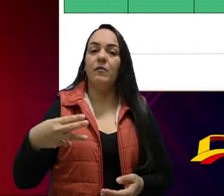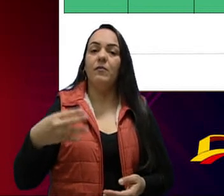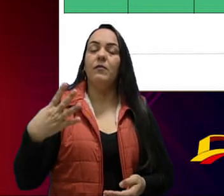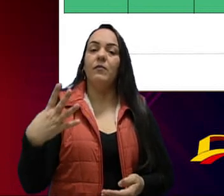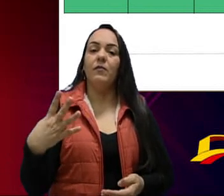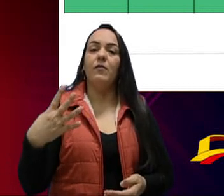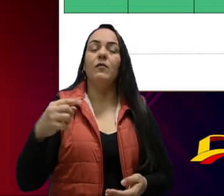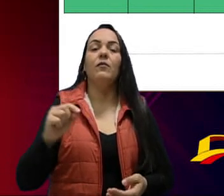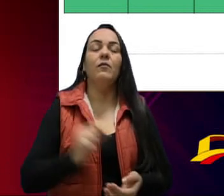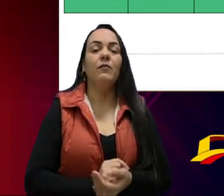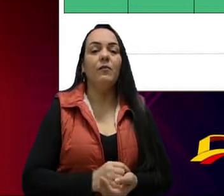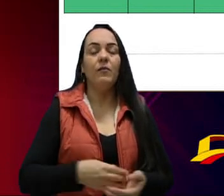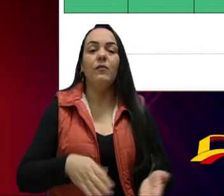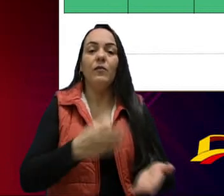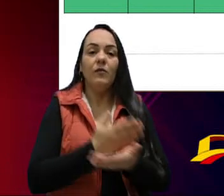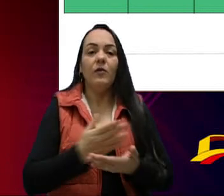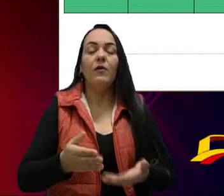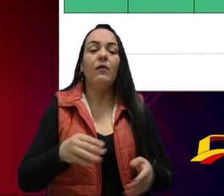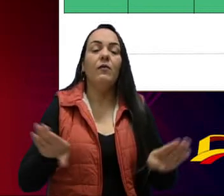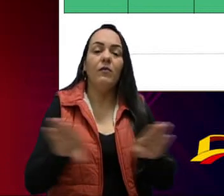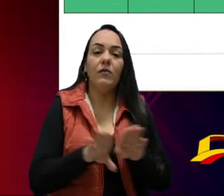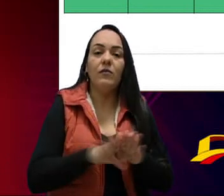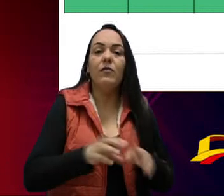atualizado 7820500